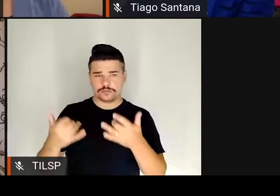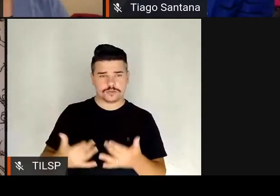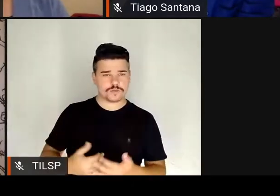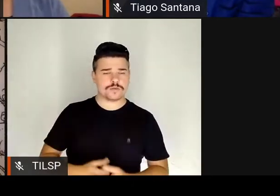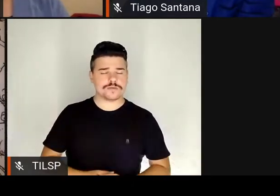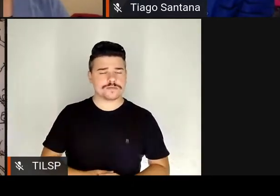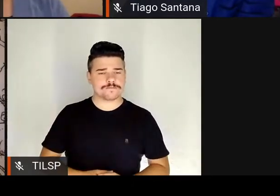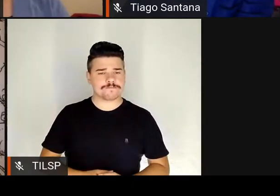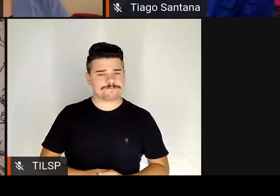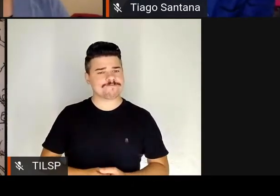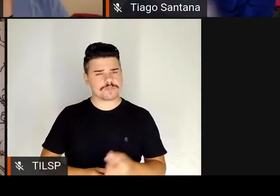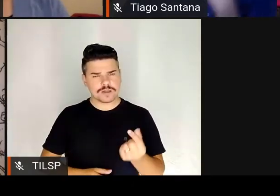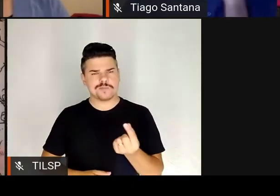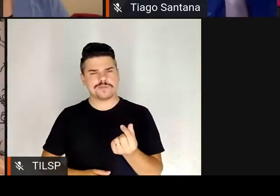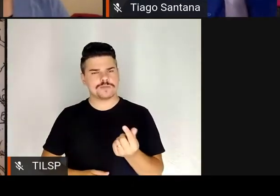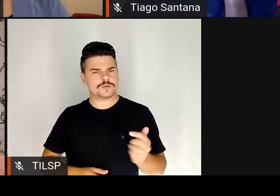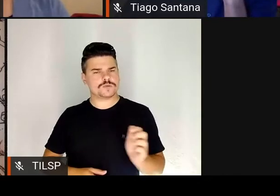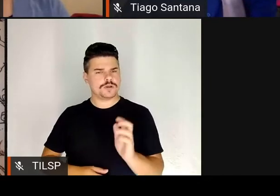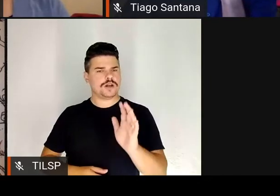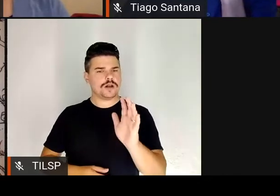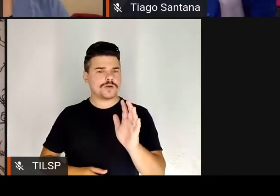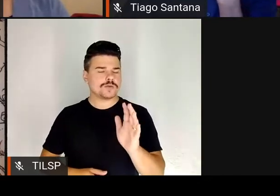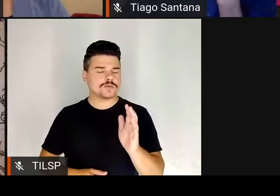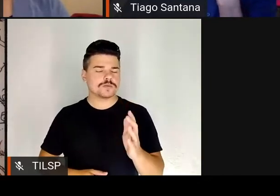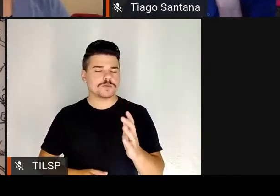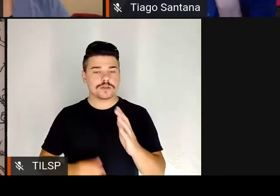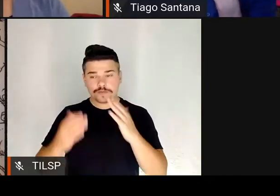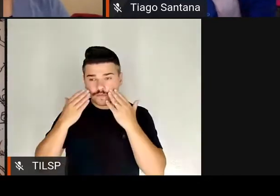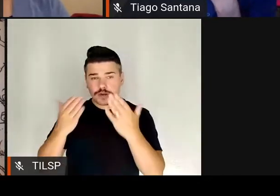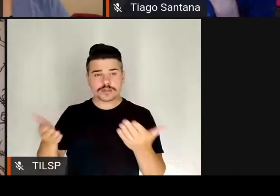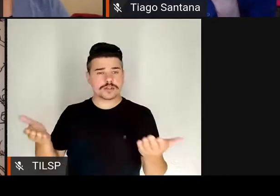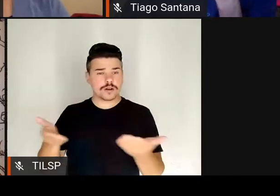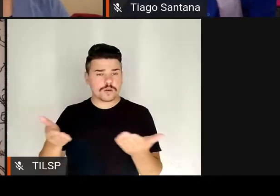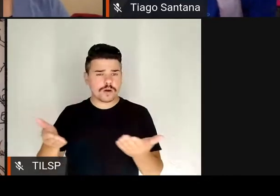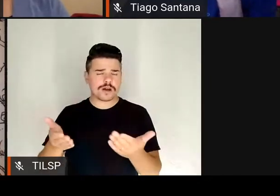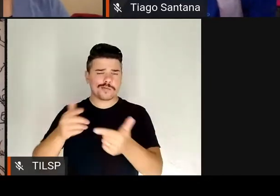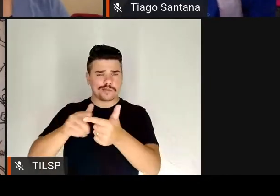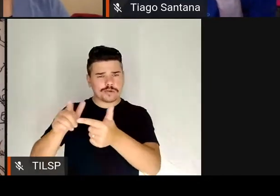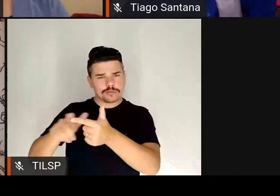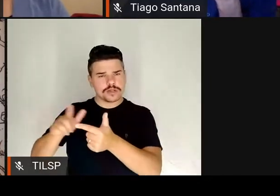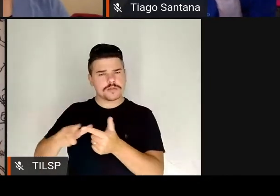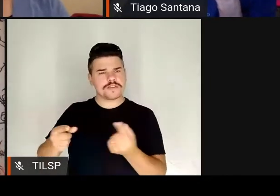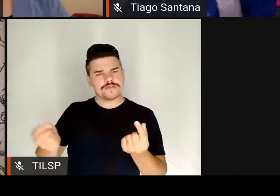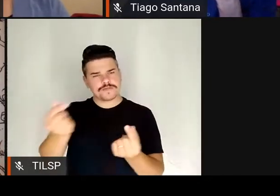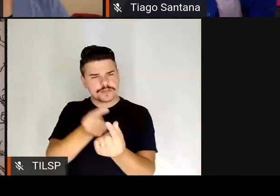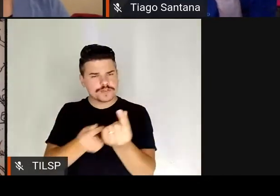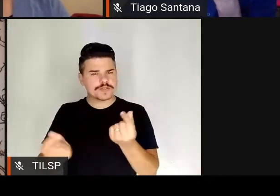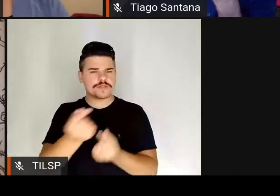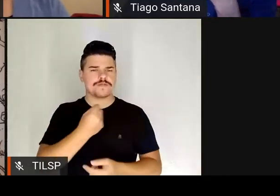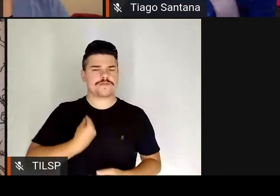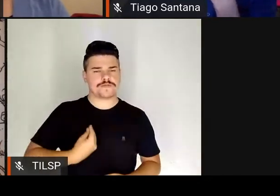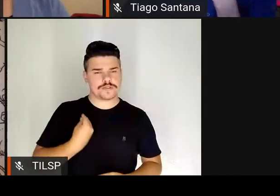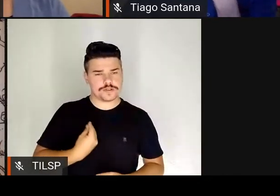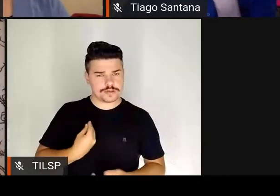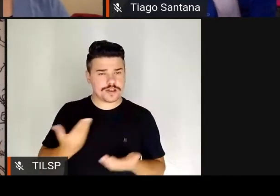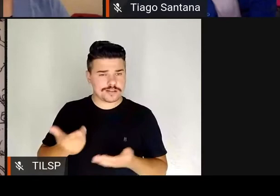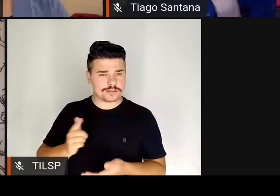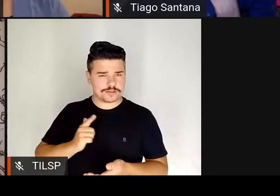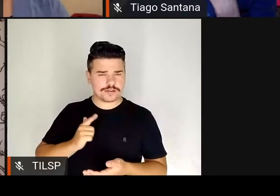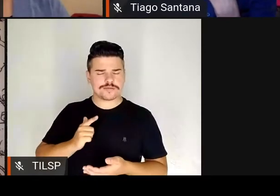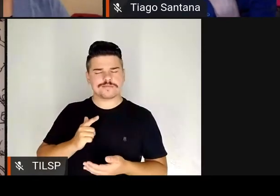são custos muito altos, e de frente a uma crise financeira que a gente está vivendo, é cada vez mais proibitivo